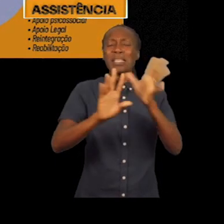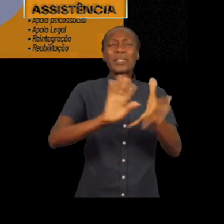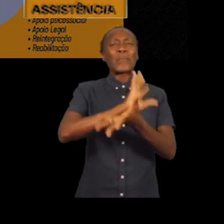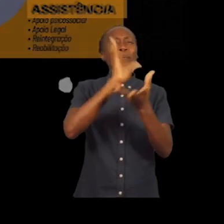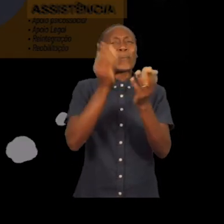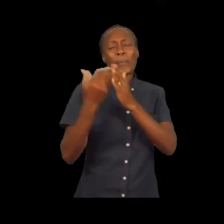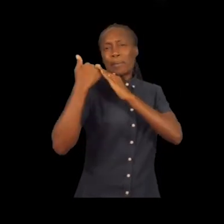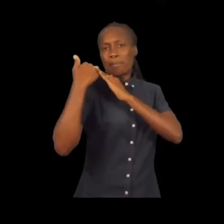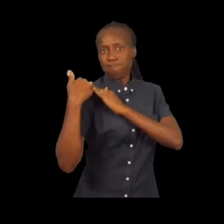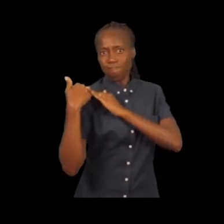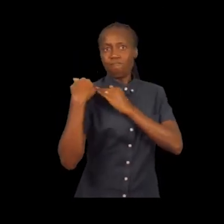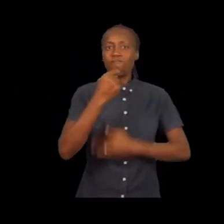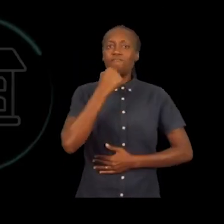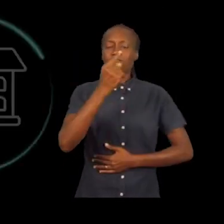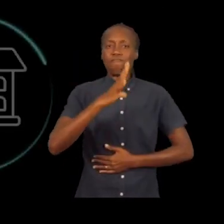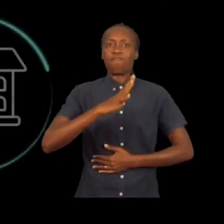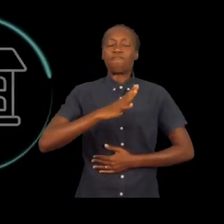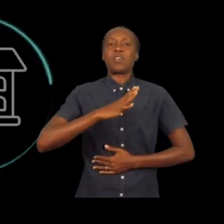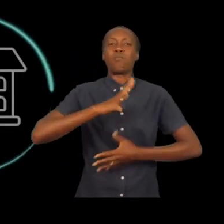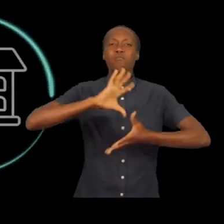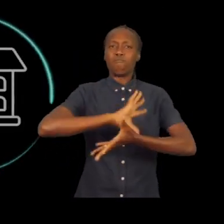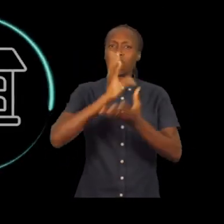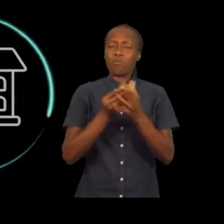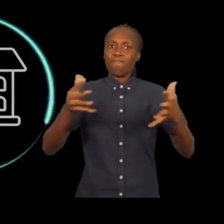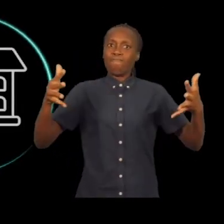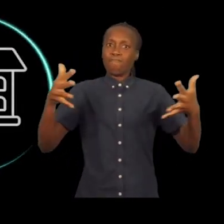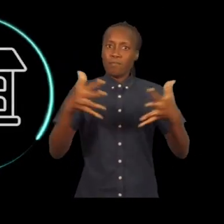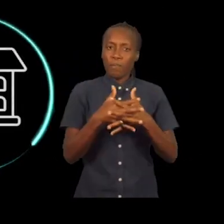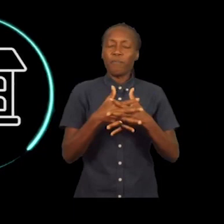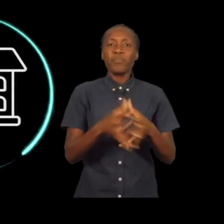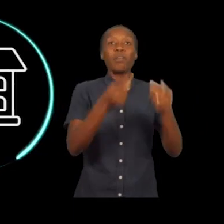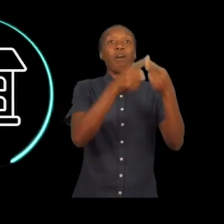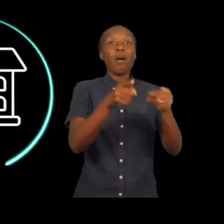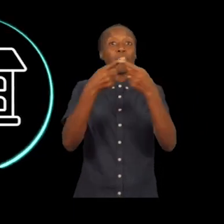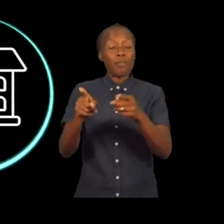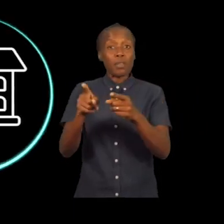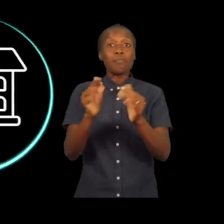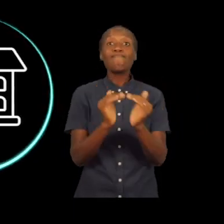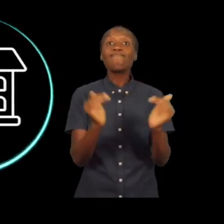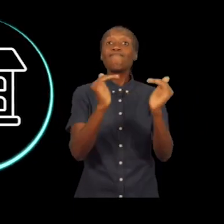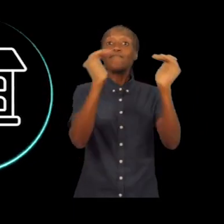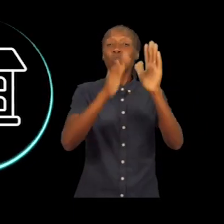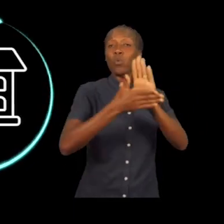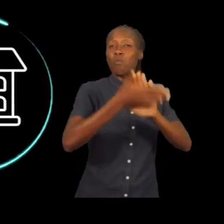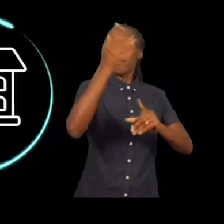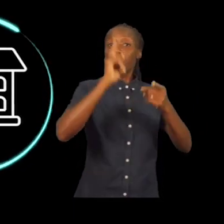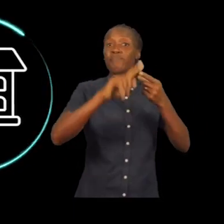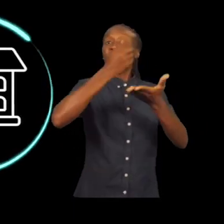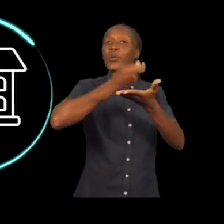diferentes níveis desde a escola unidade sanitária polícia